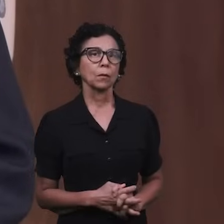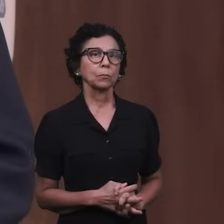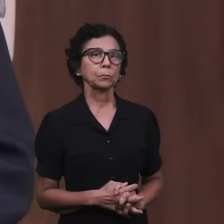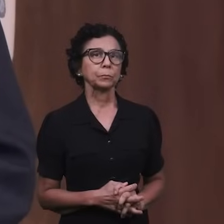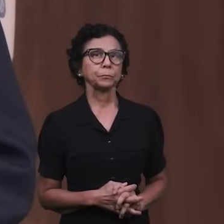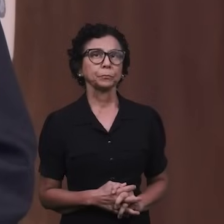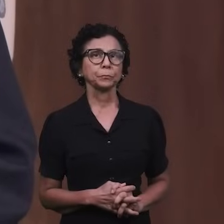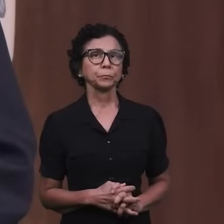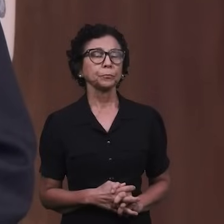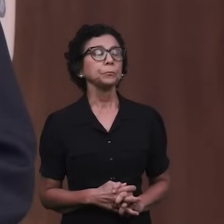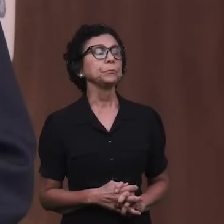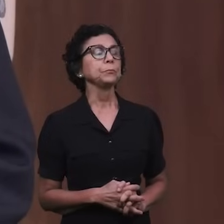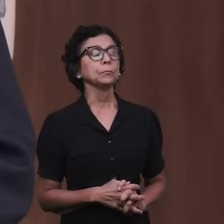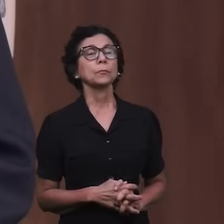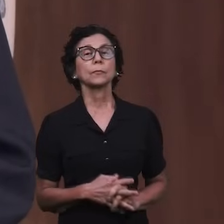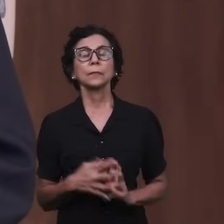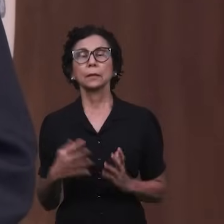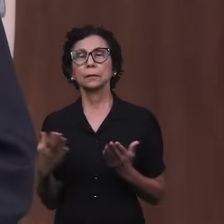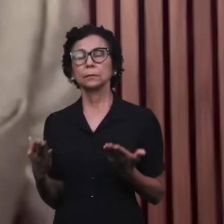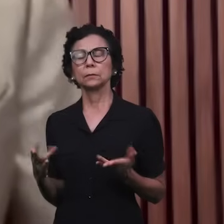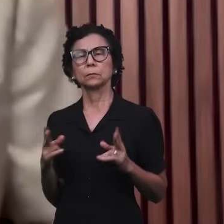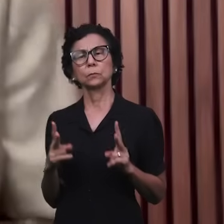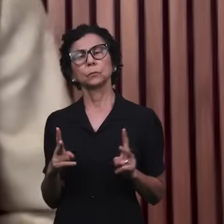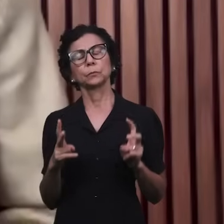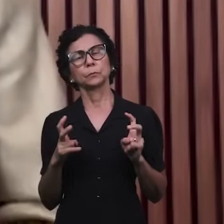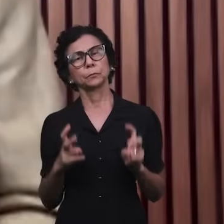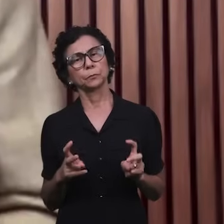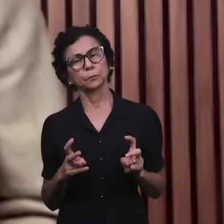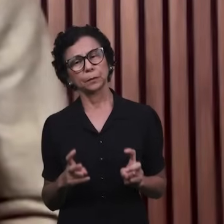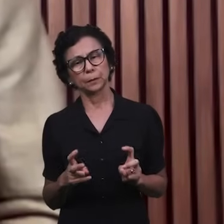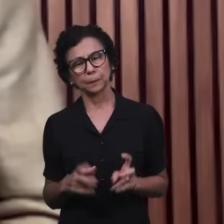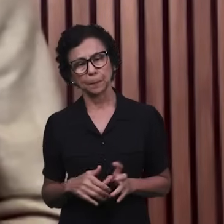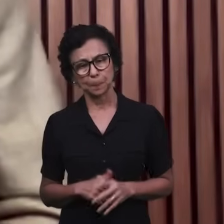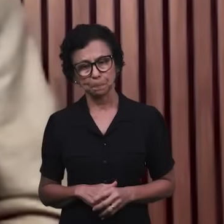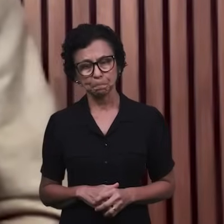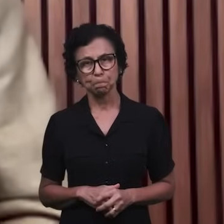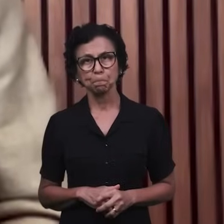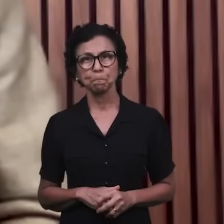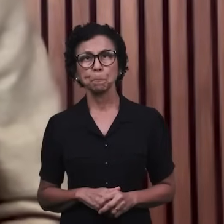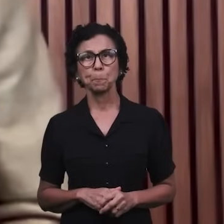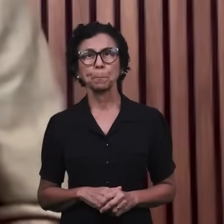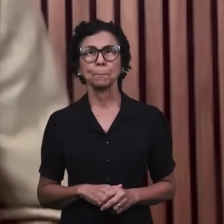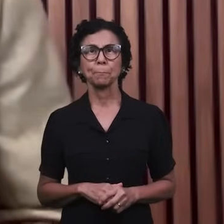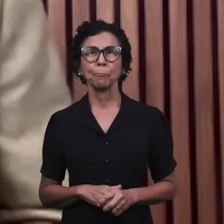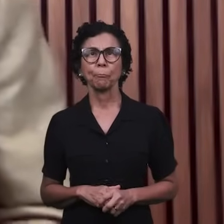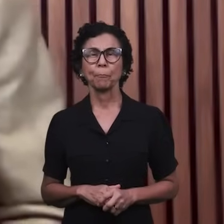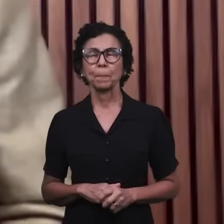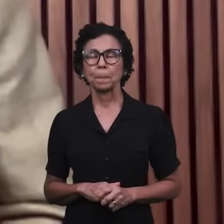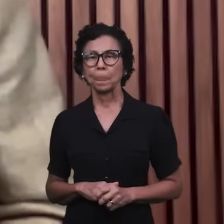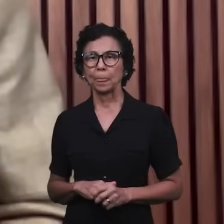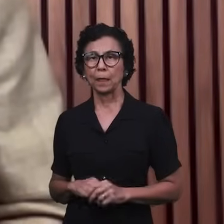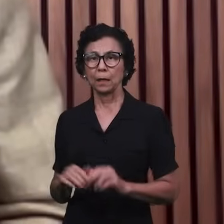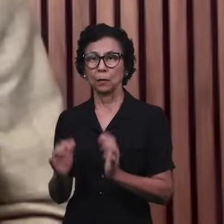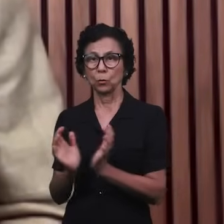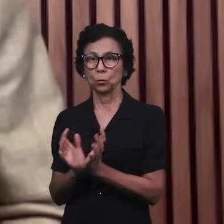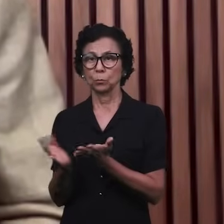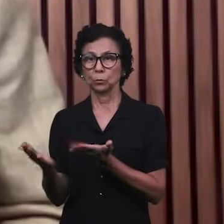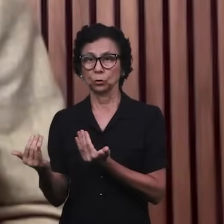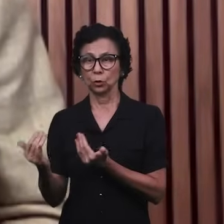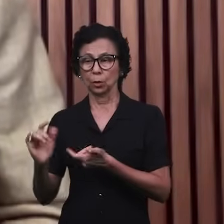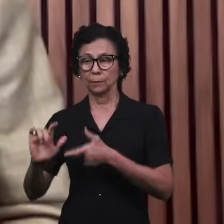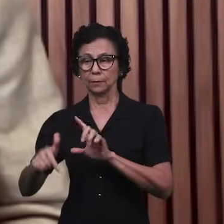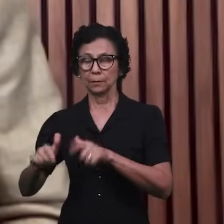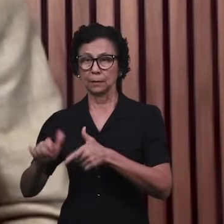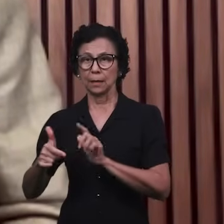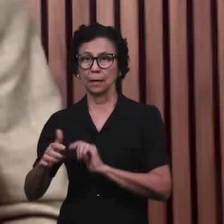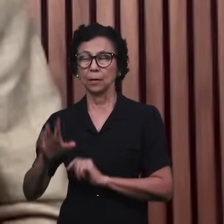Muito bem, pastor Antônio Carlos e queridos irmãos, a gente observa que Deus separou